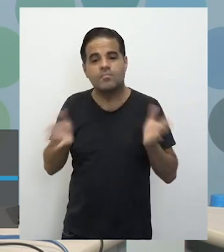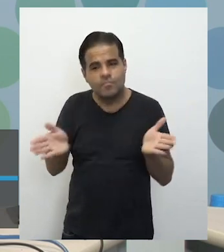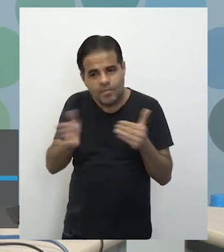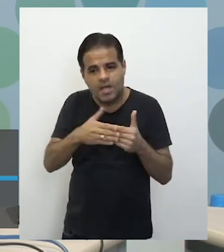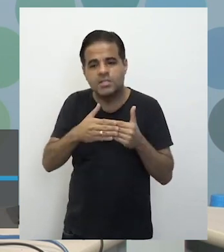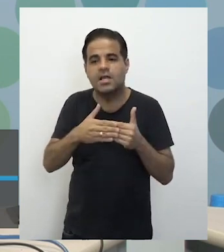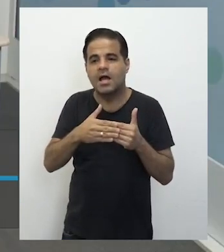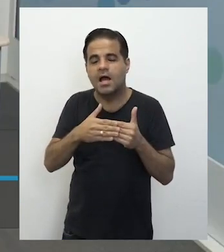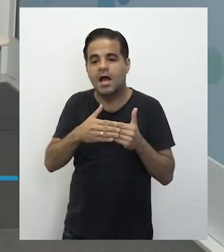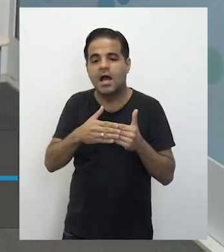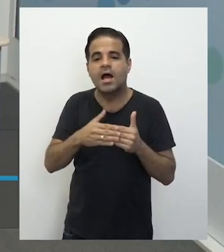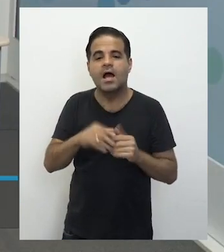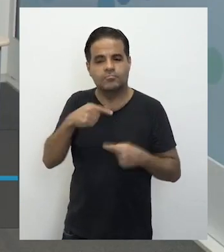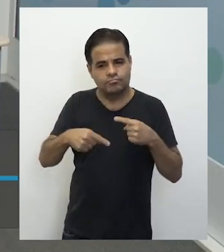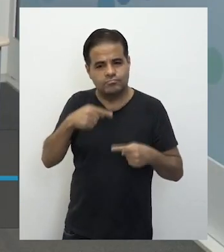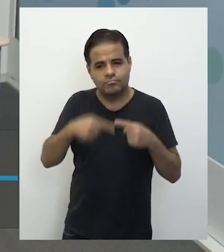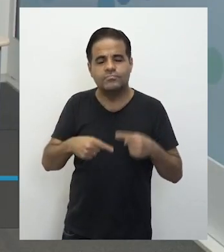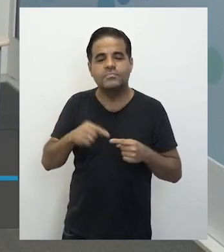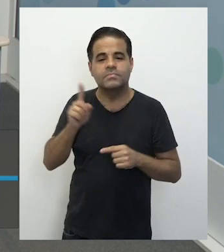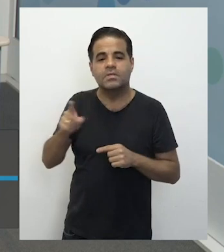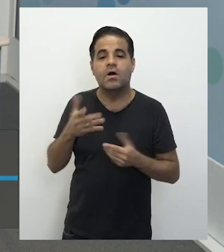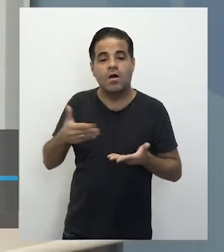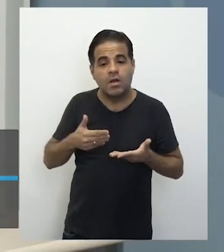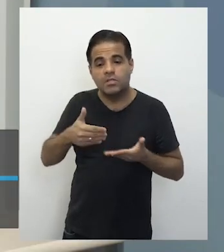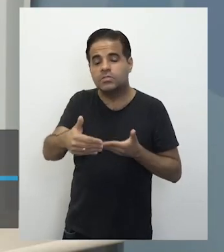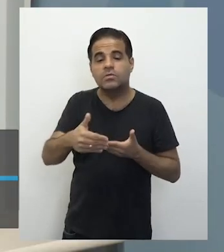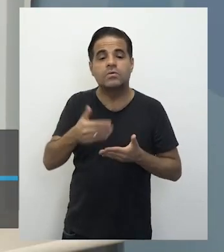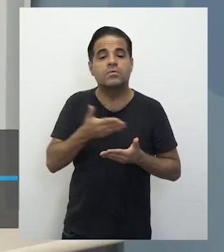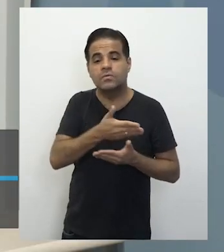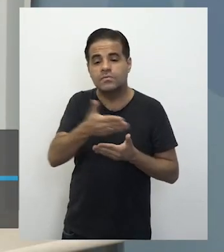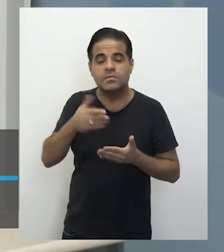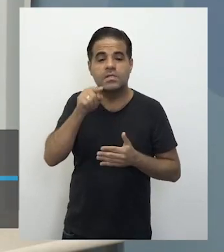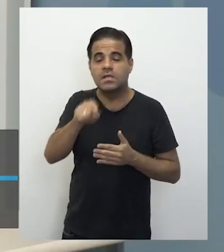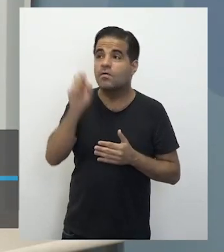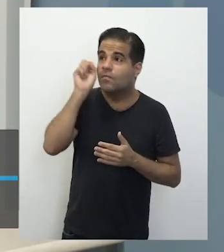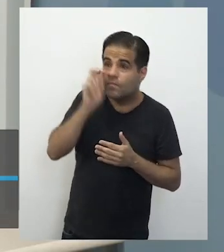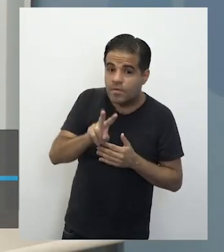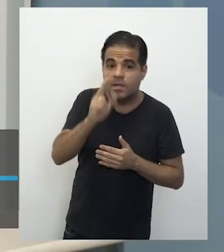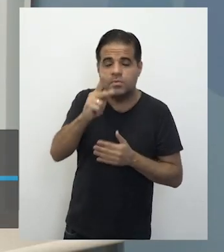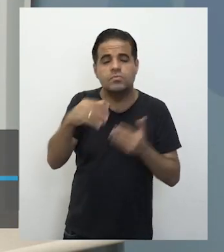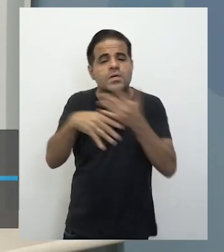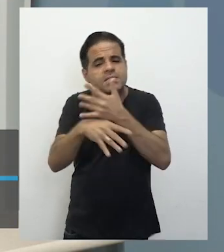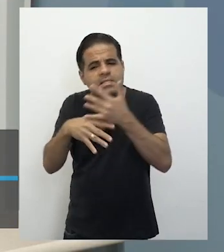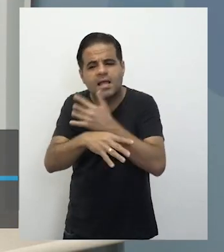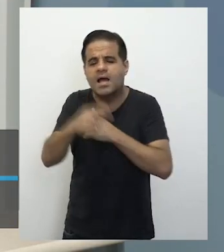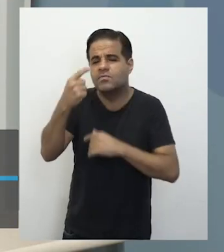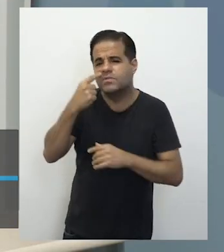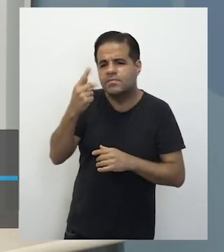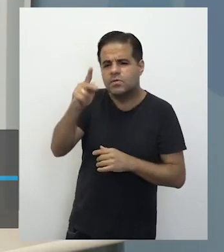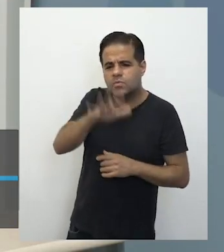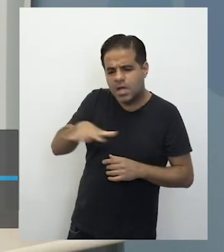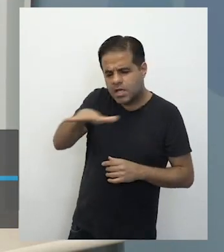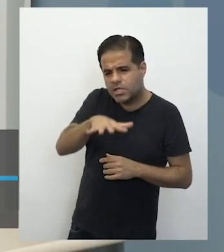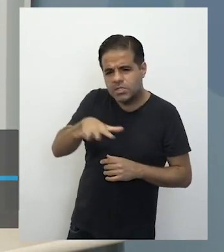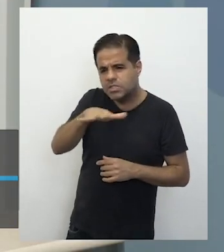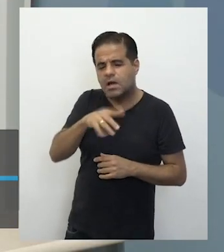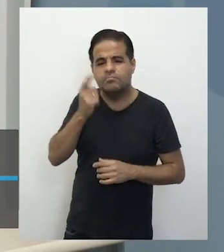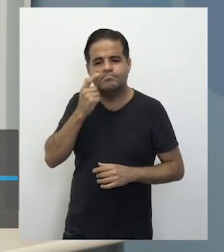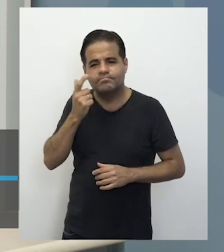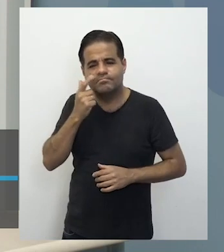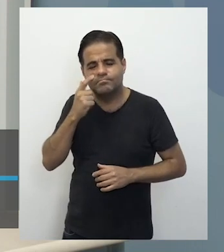discussão, né, professora? Isso mesmo. Então agora chegou o momento de você olhar para a sua cidade, para a sua região,